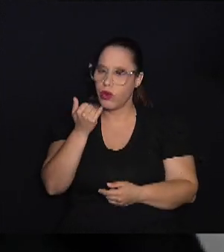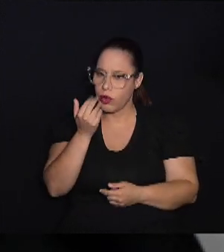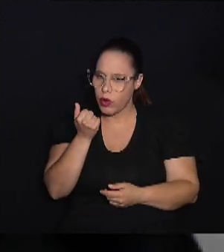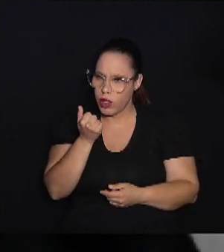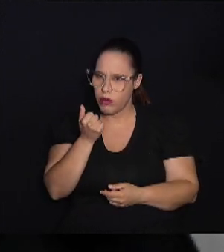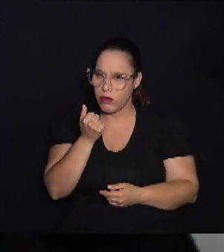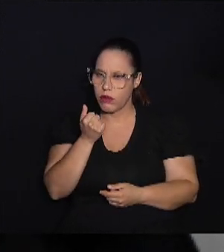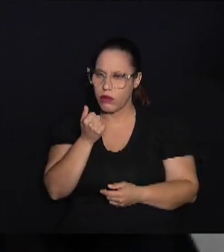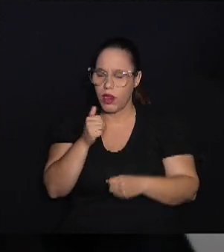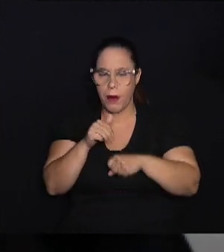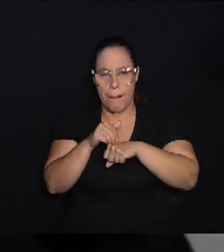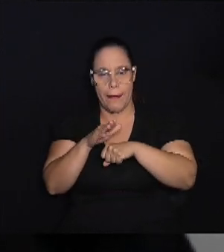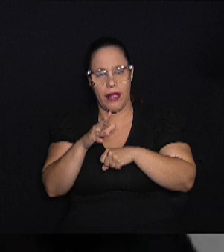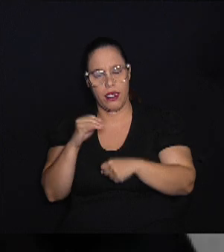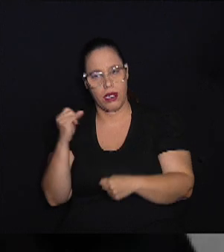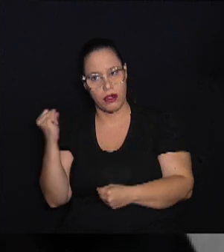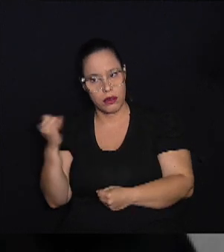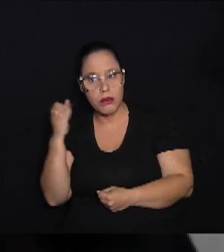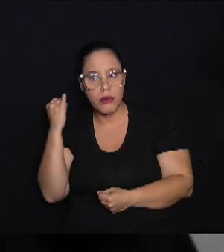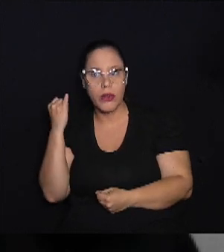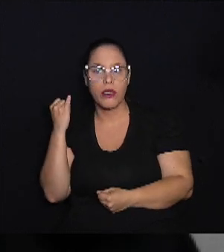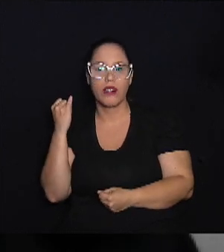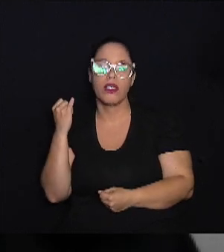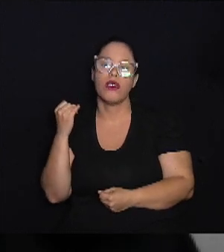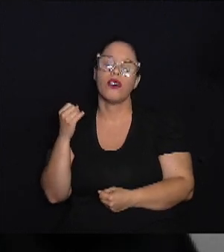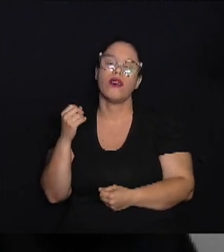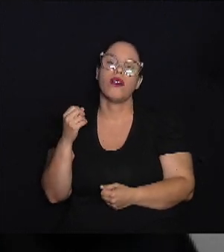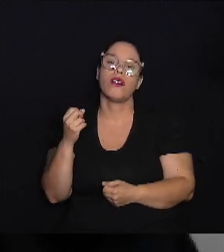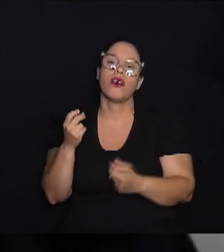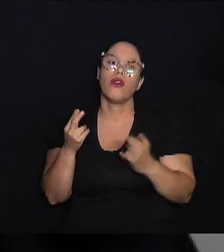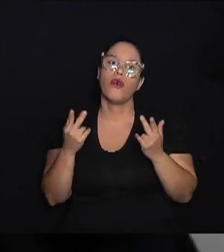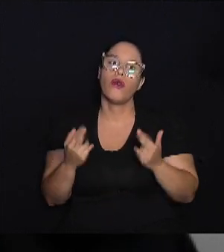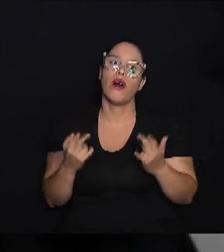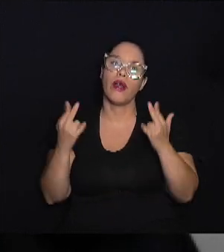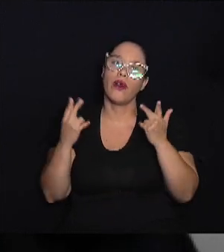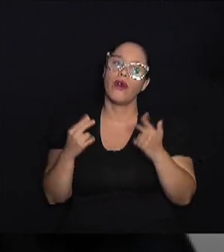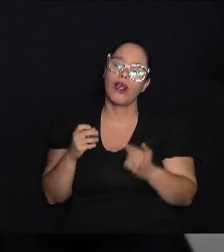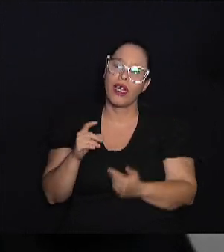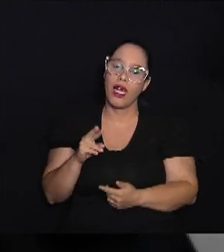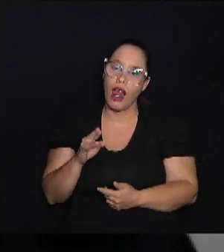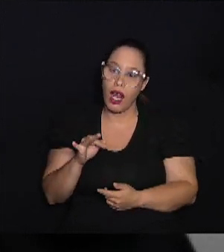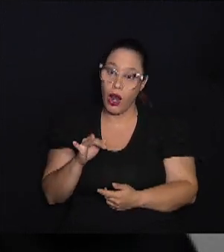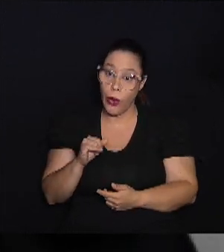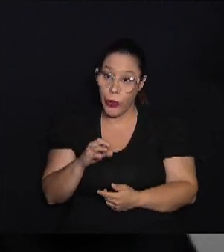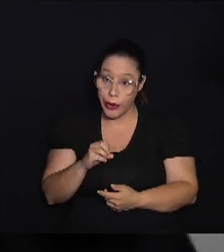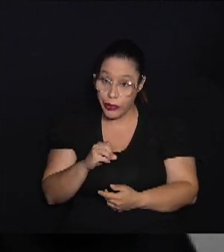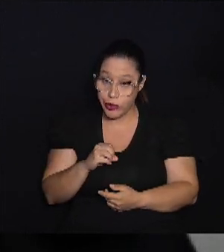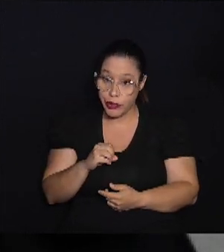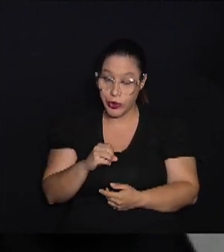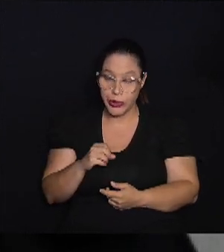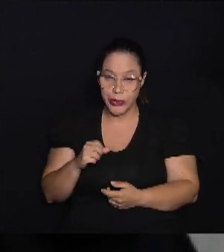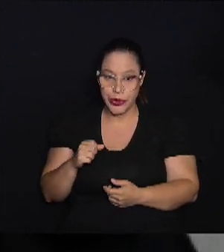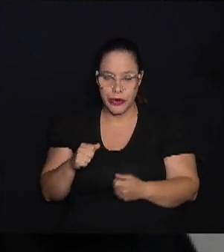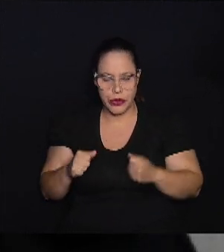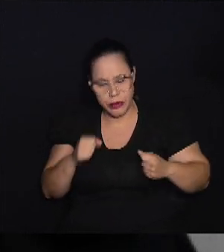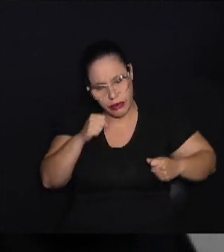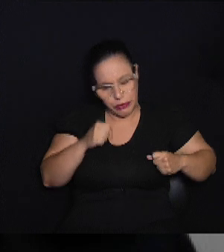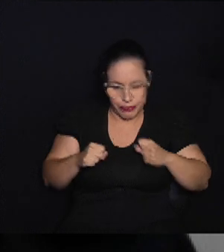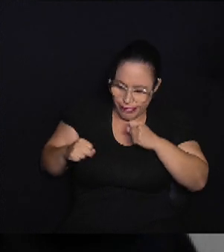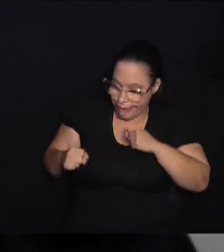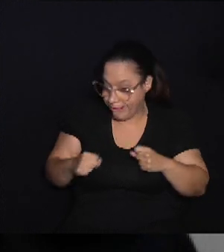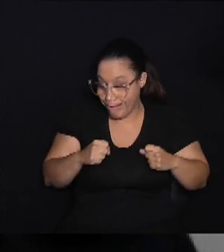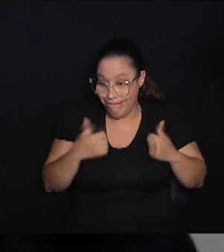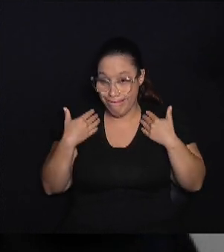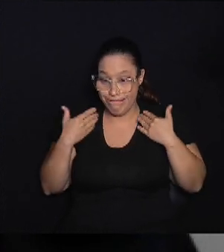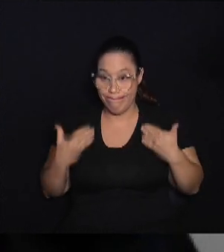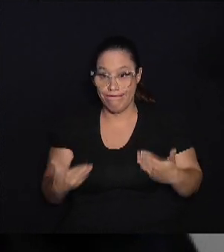mais relevante do que o valor calórico. O valor calórico é o quanto de energia aquele alimento vai desencadear no